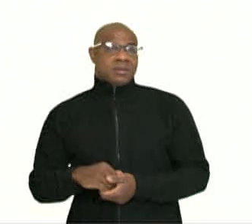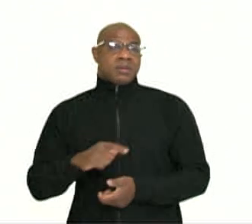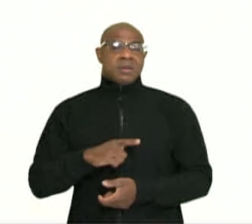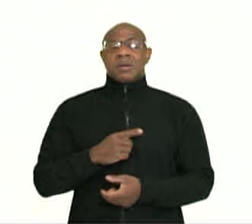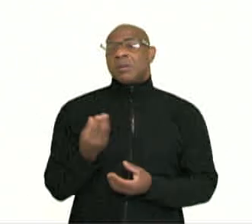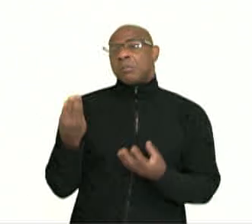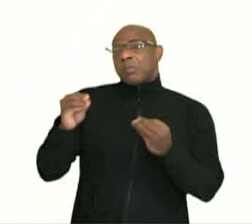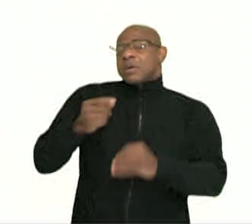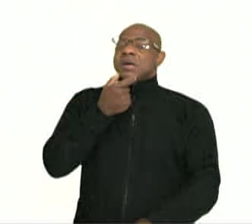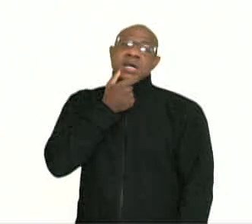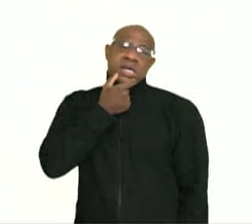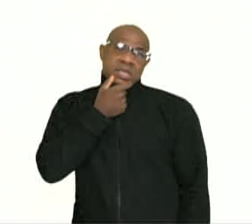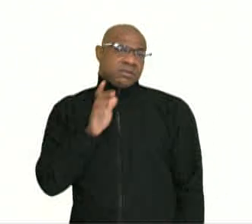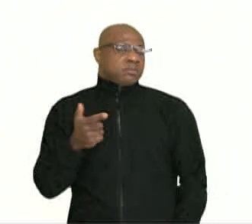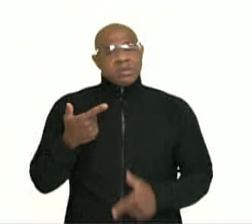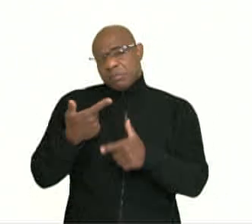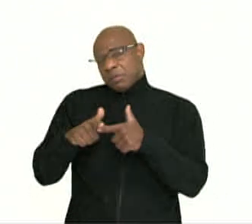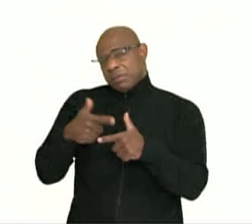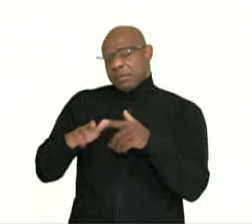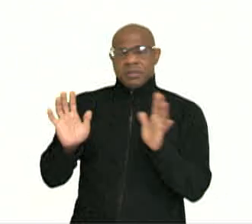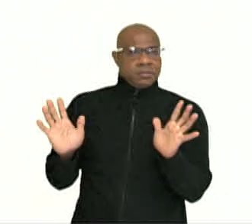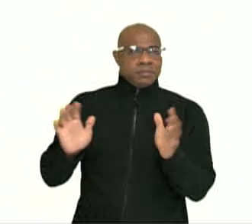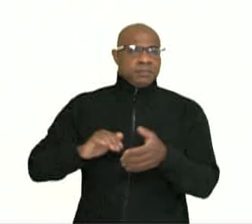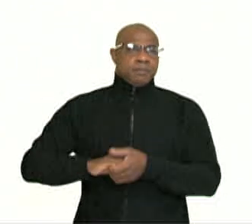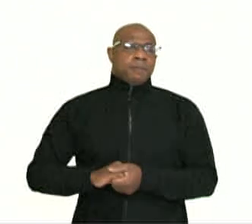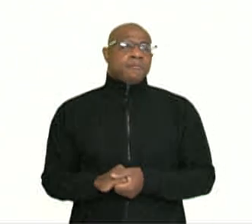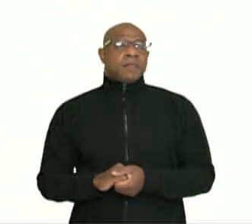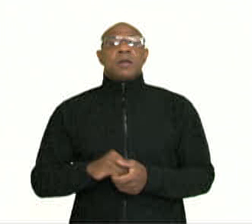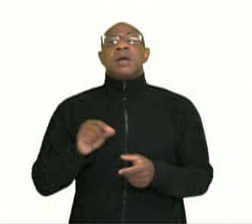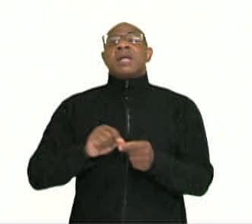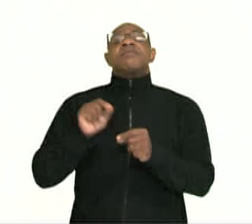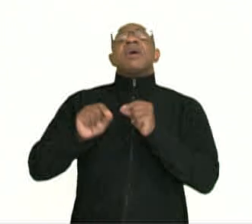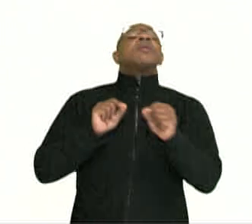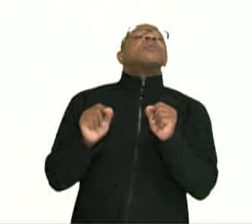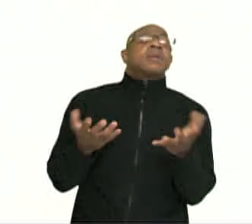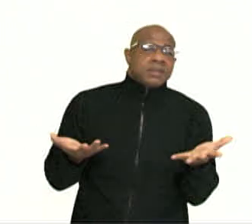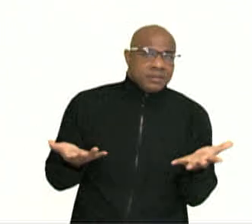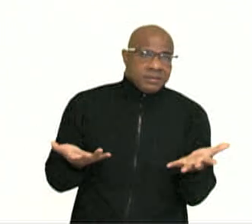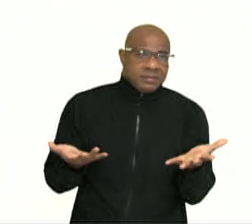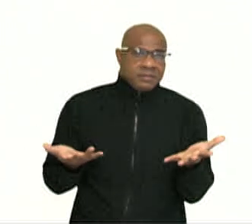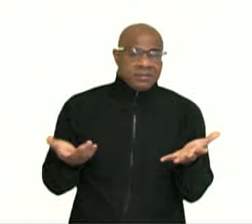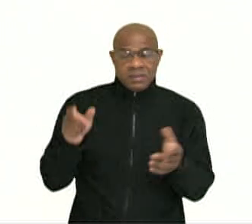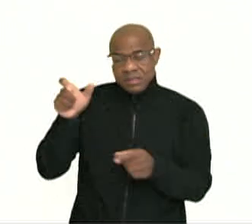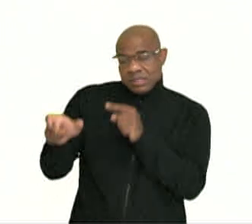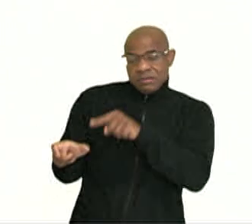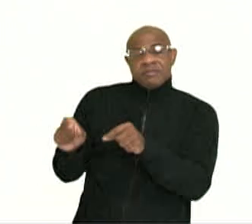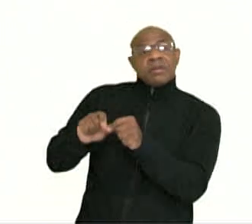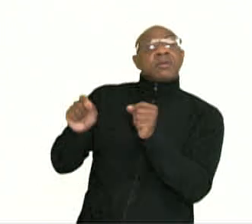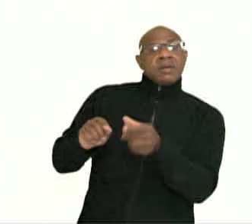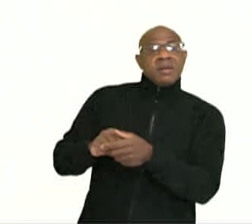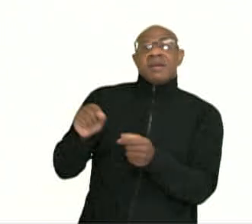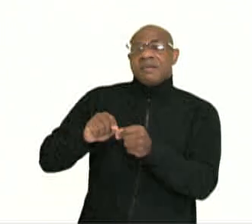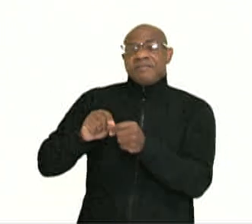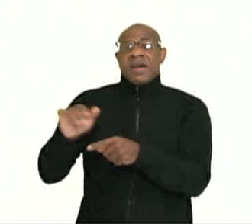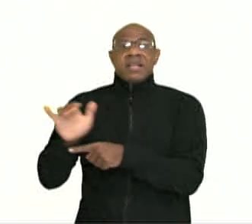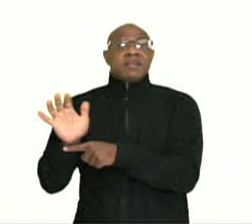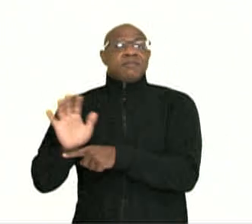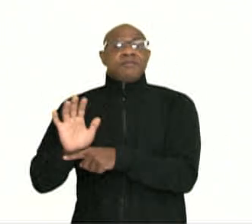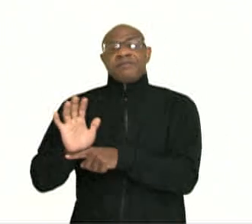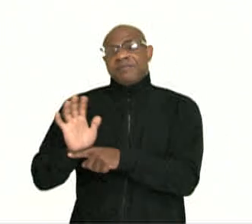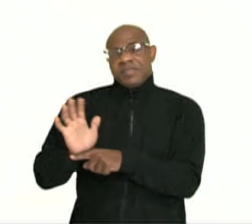em inglês, tem problema? Não, sem problema nenhum. E o que eles fazem? O que faz um youtuber? Ele produz um vídeo